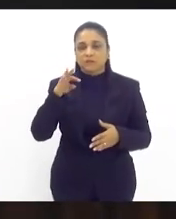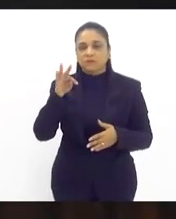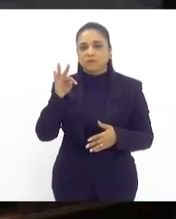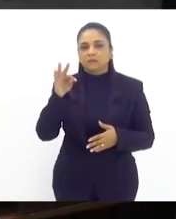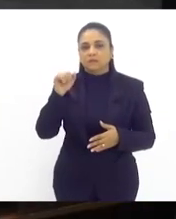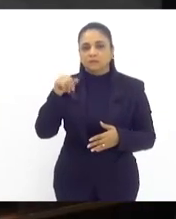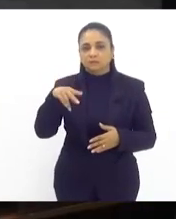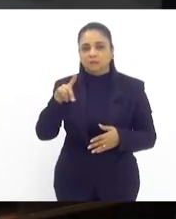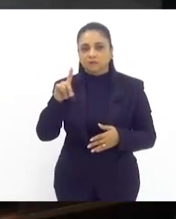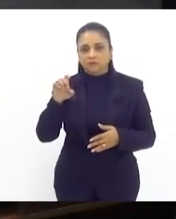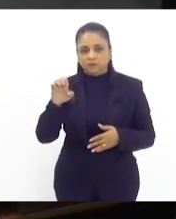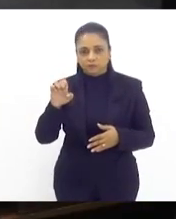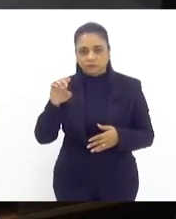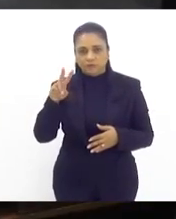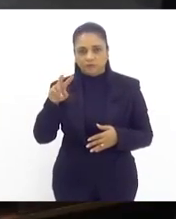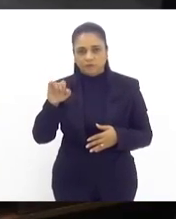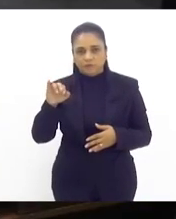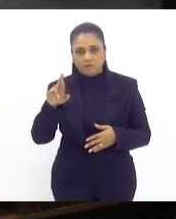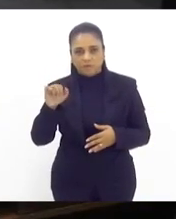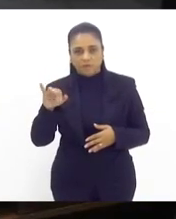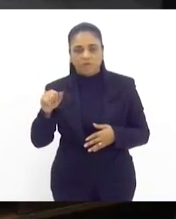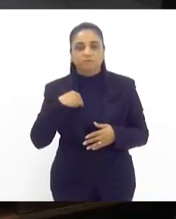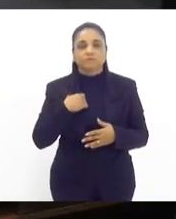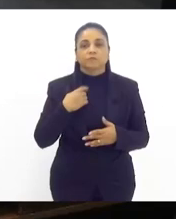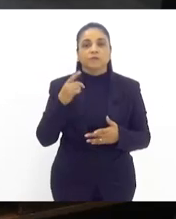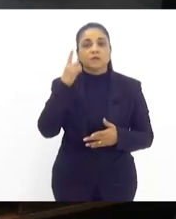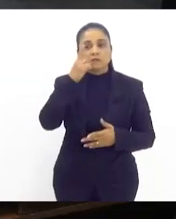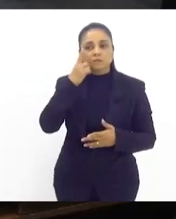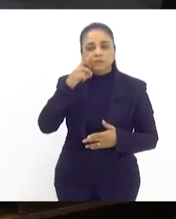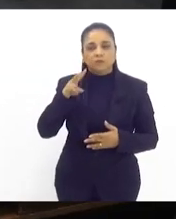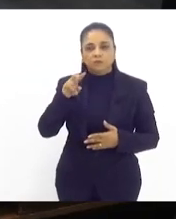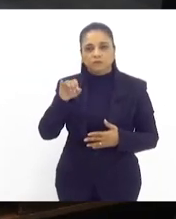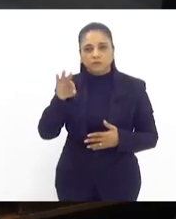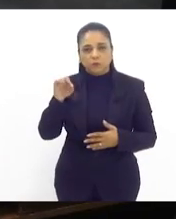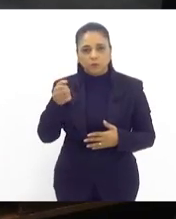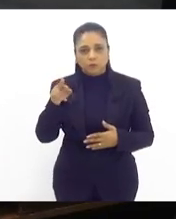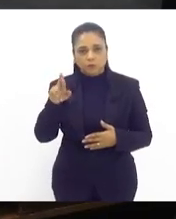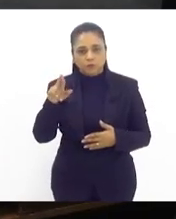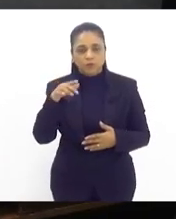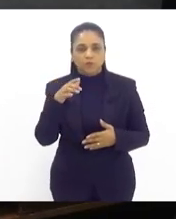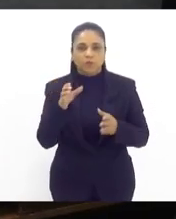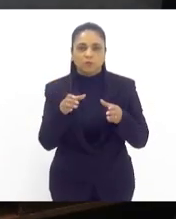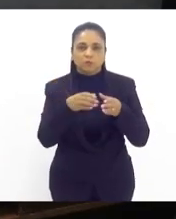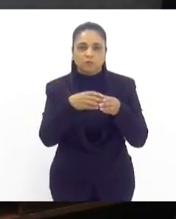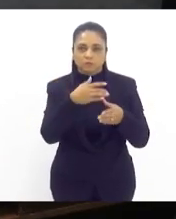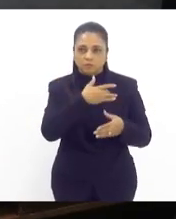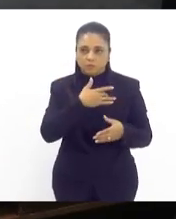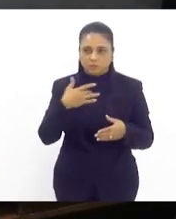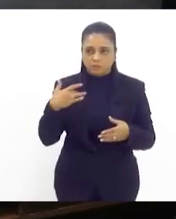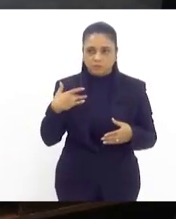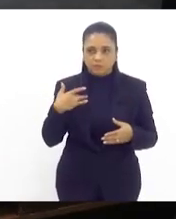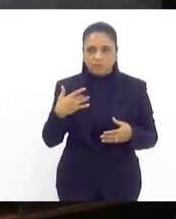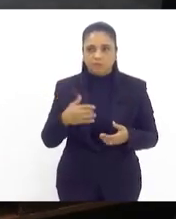Vieira Deputado Vitor Júnior pela comissão de saúde